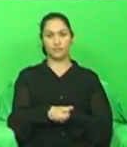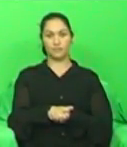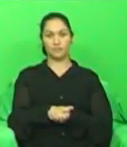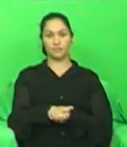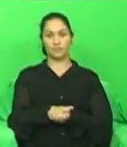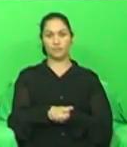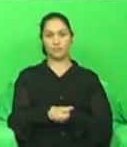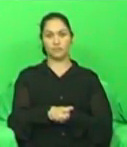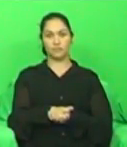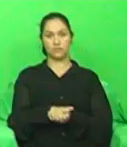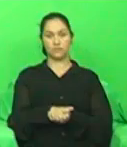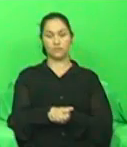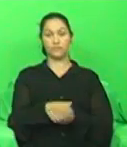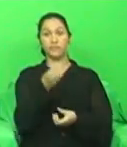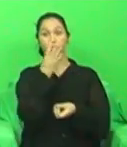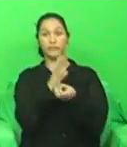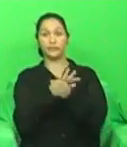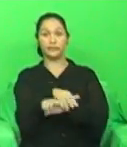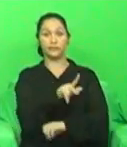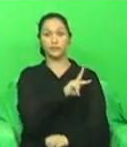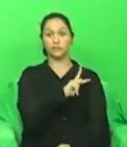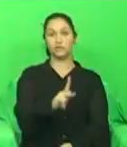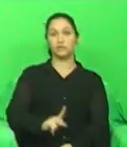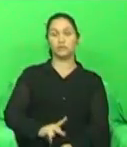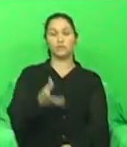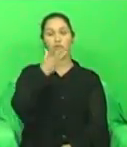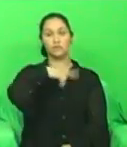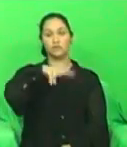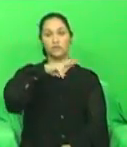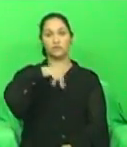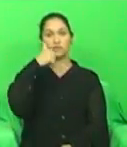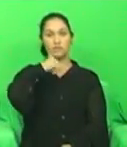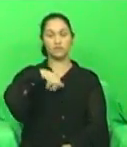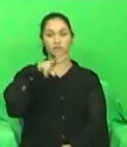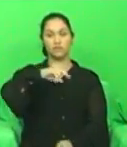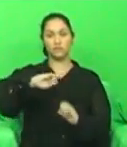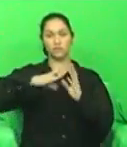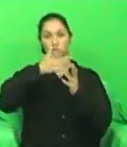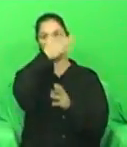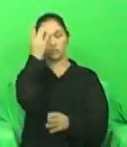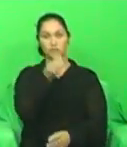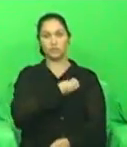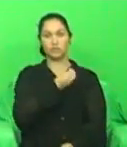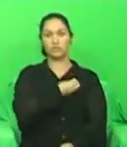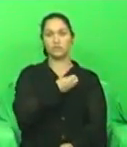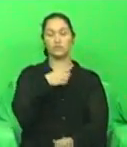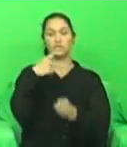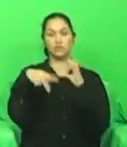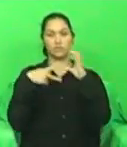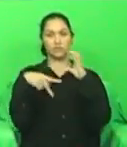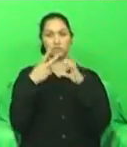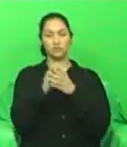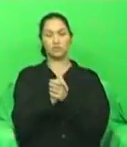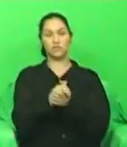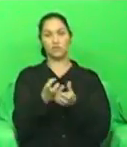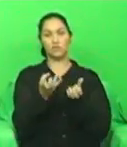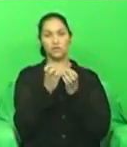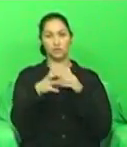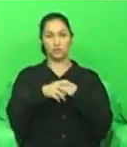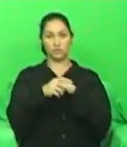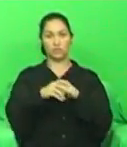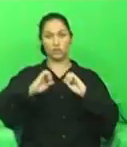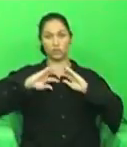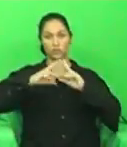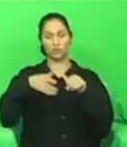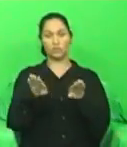à noite ao presidente senhores vereadores vereadoras público presente nessa casa quero com complementar a todos que nos